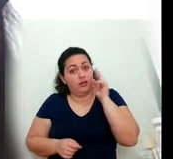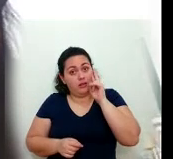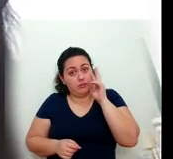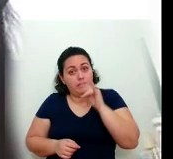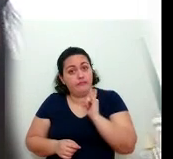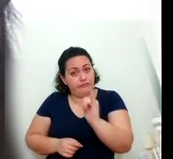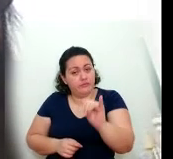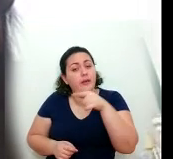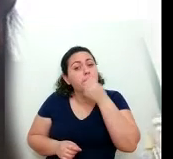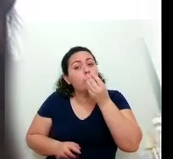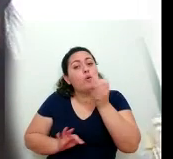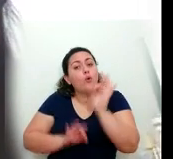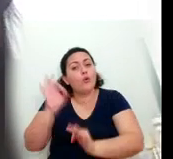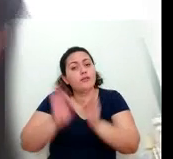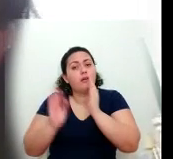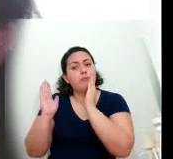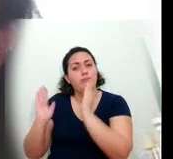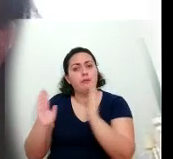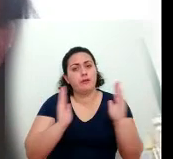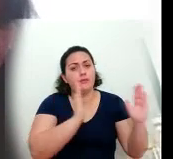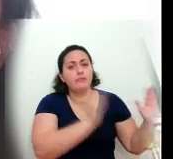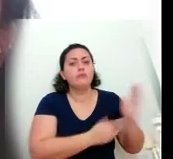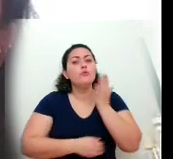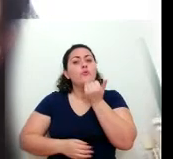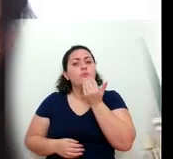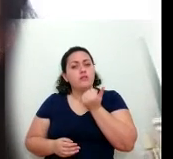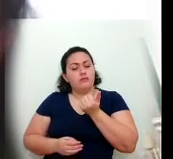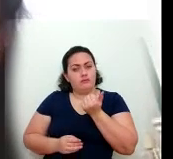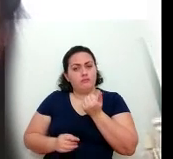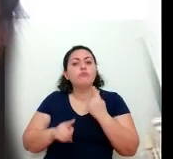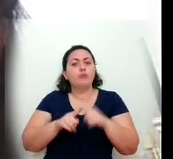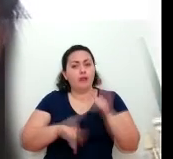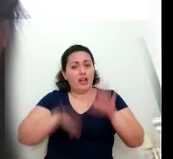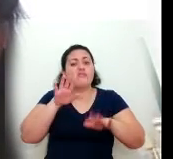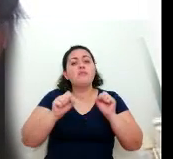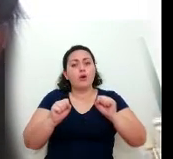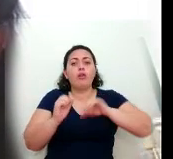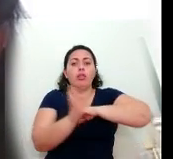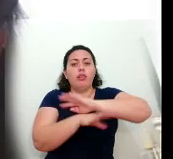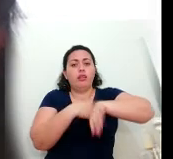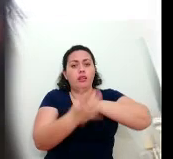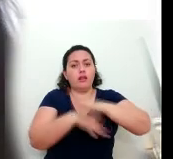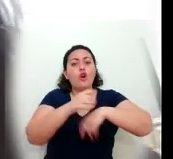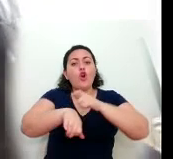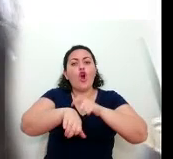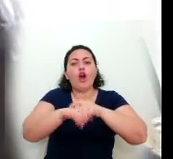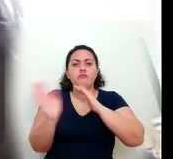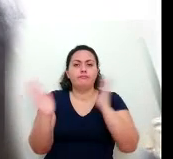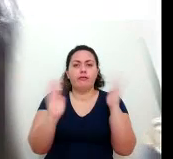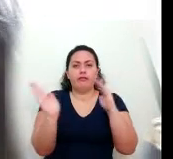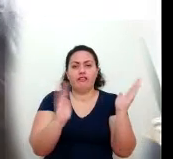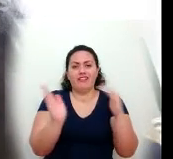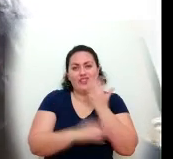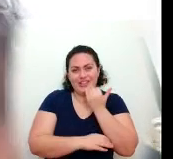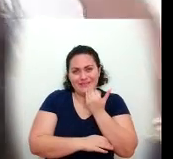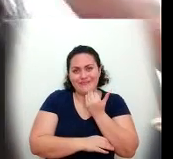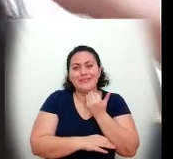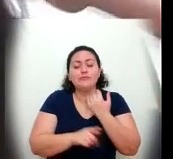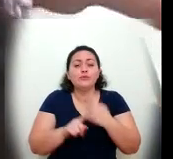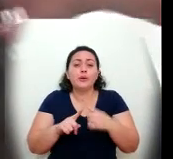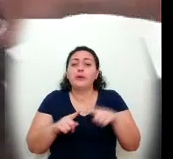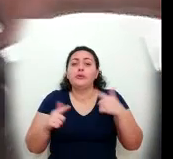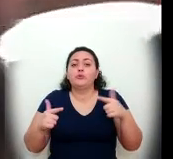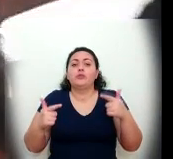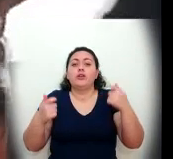questão da refeição, acho que é legal assim, manter uma rotina organizada da alimentação, né? Porque a gente também pode se desorganizar muito num momento